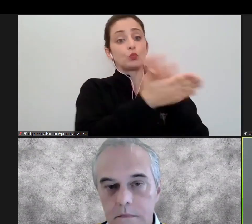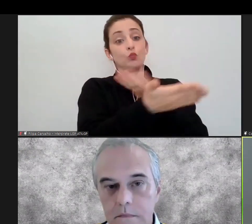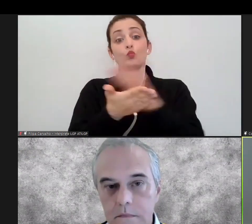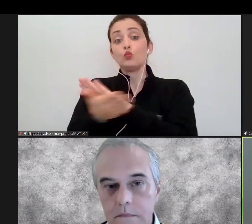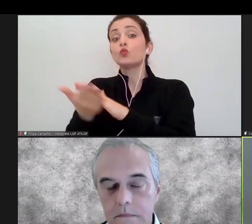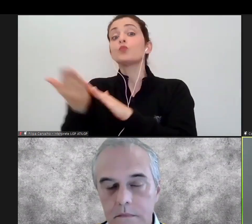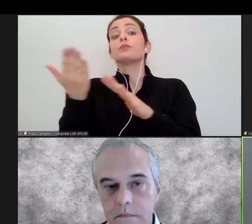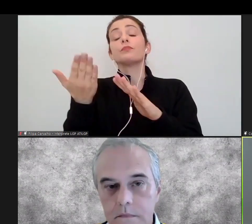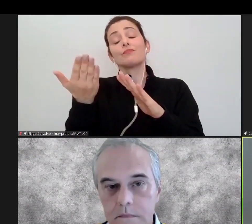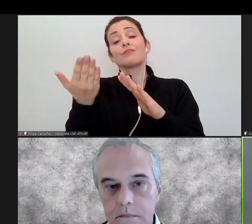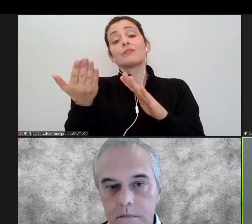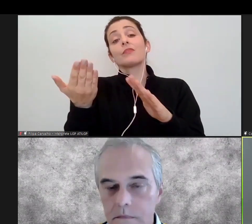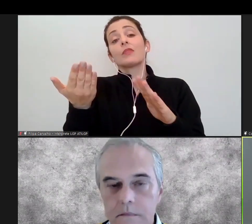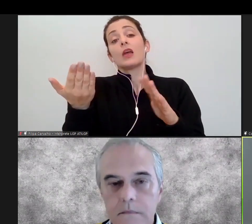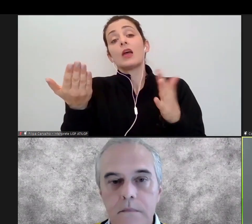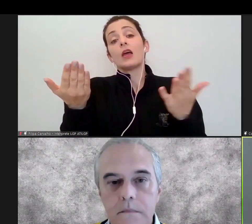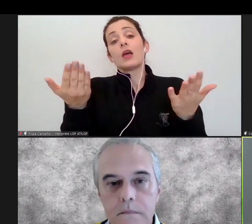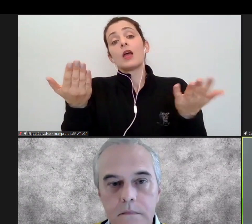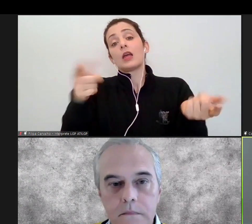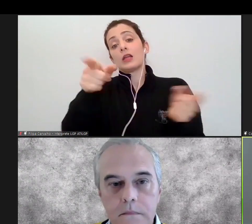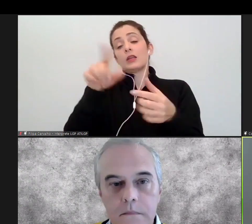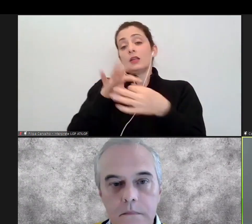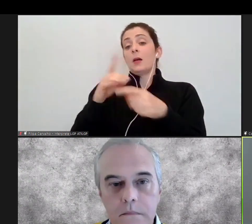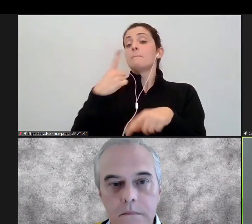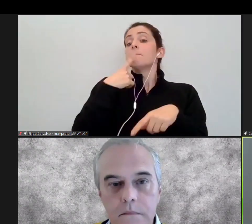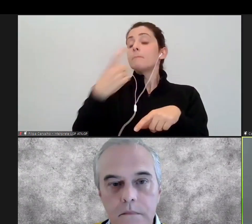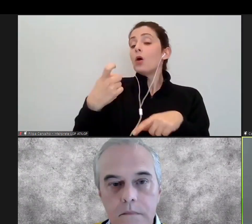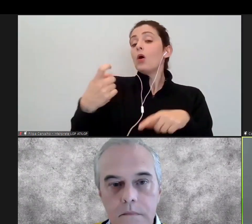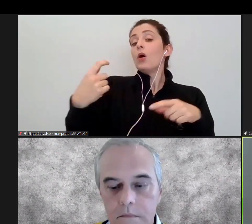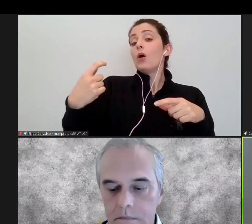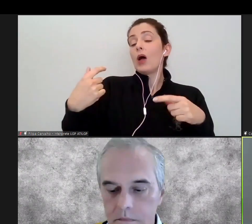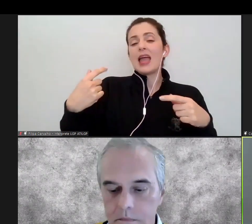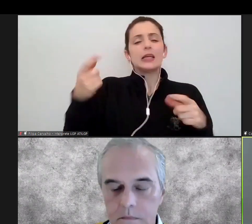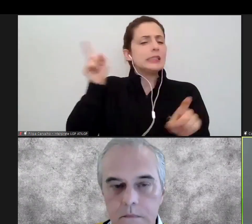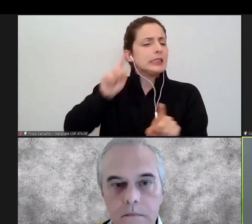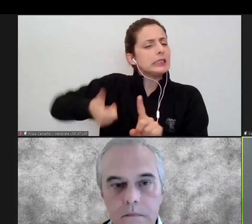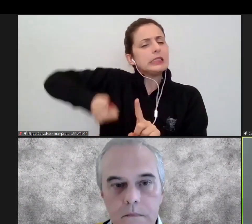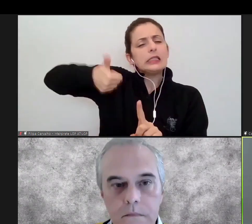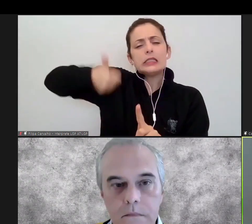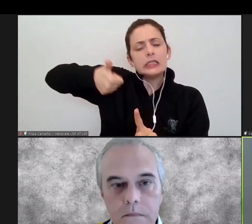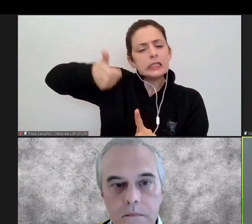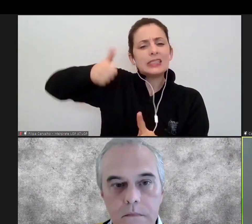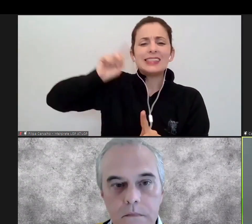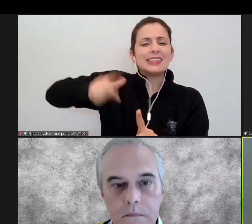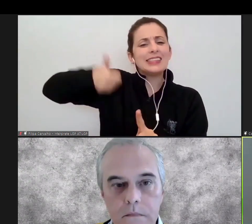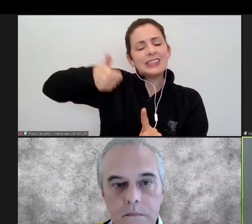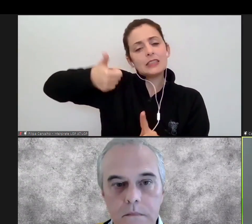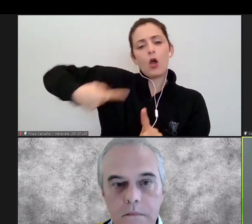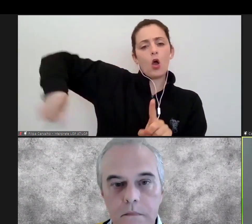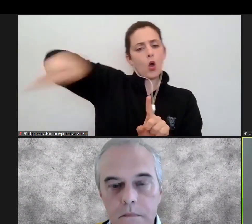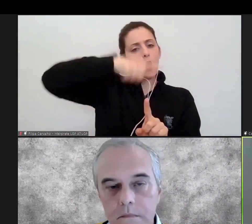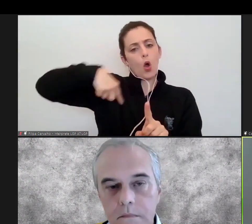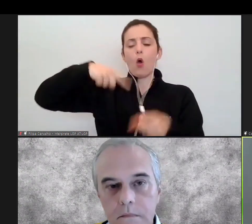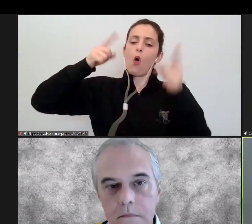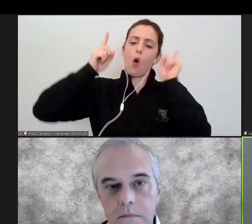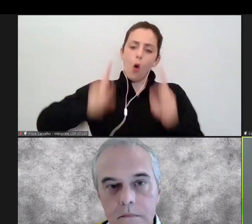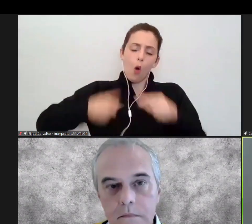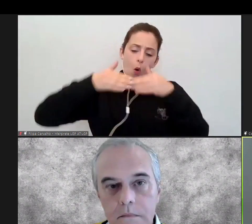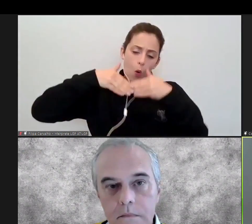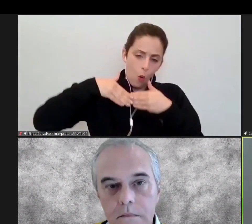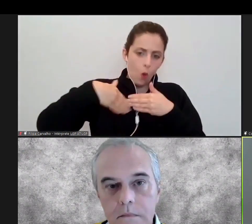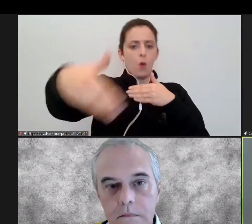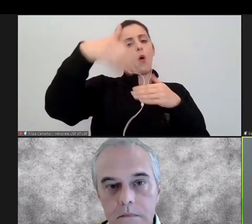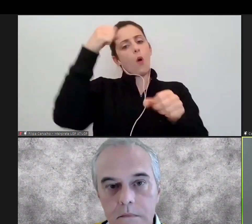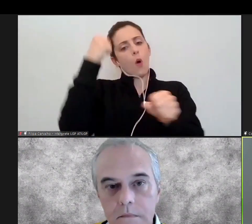aqui um bocadinho à resposta da sua questão, é essencial que comecemos a fazer e a trabalhar